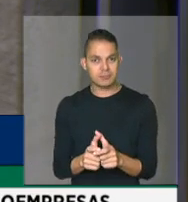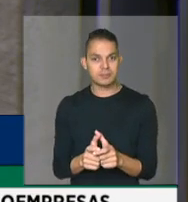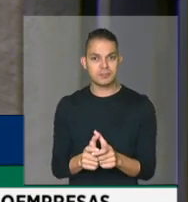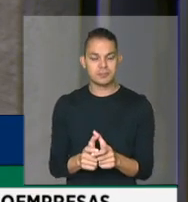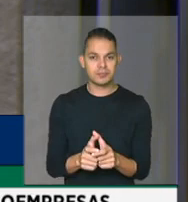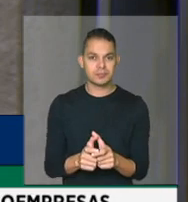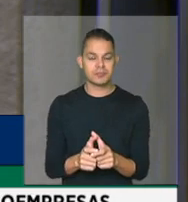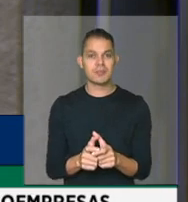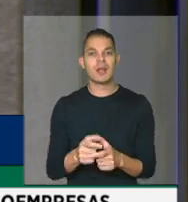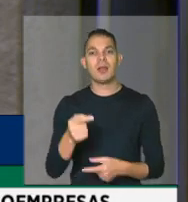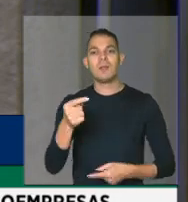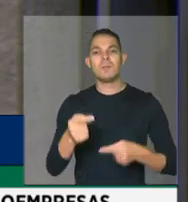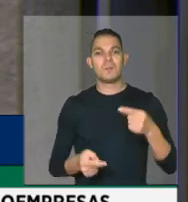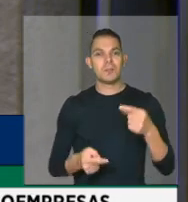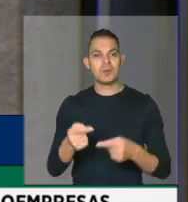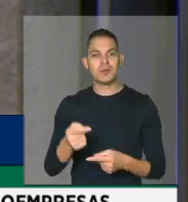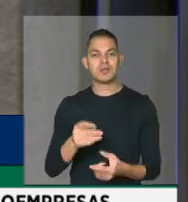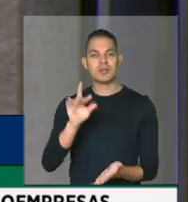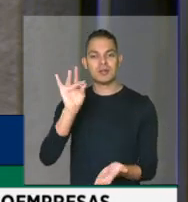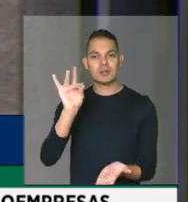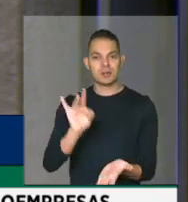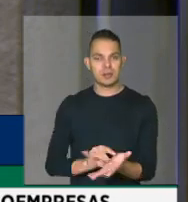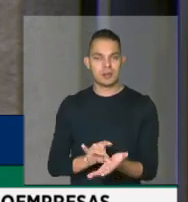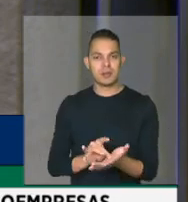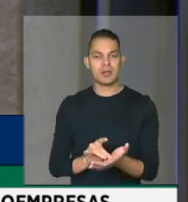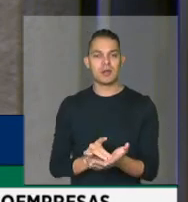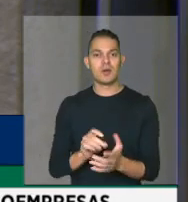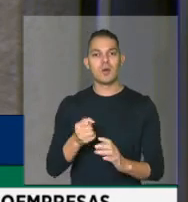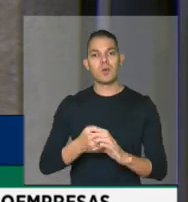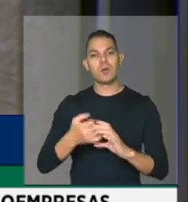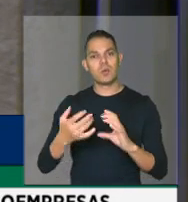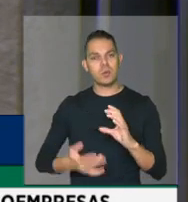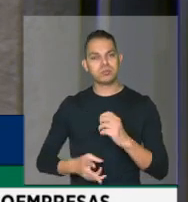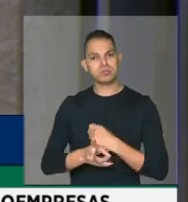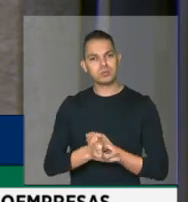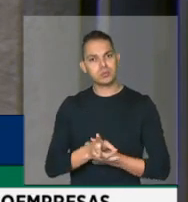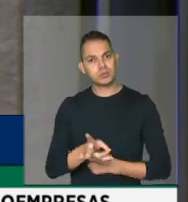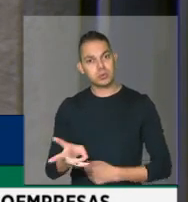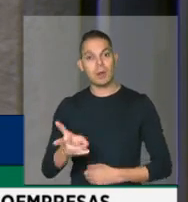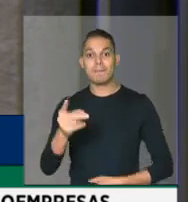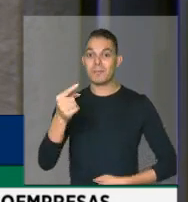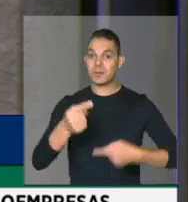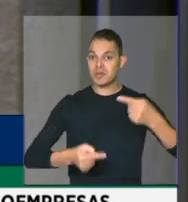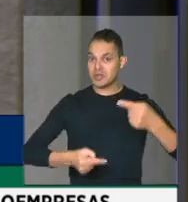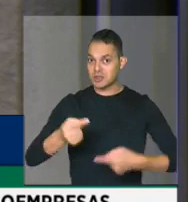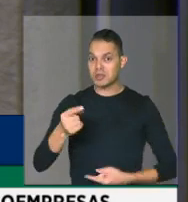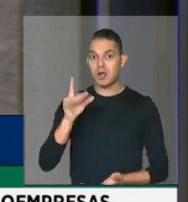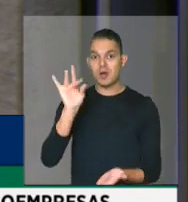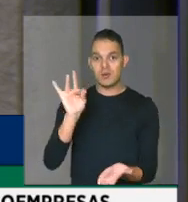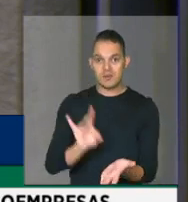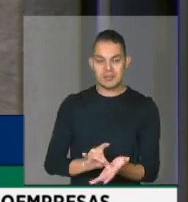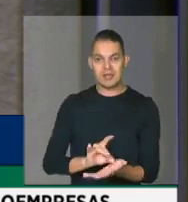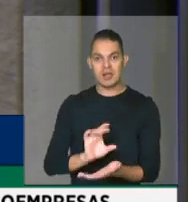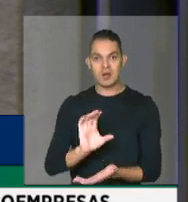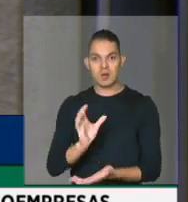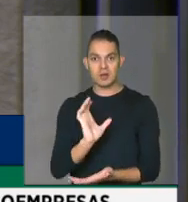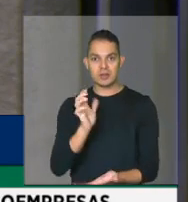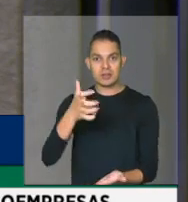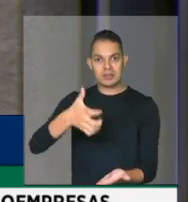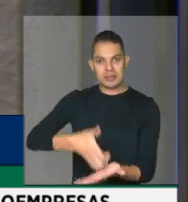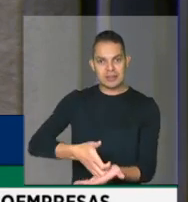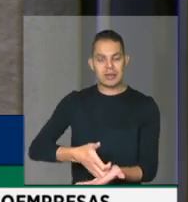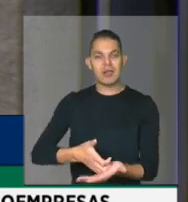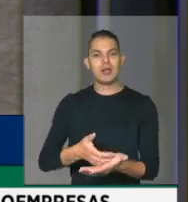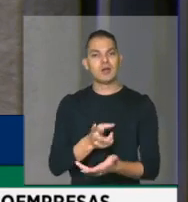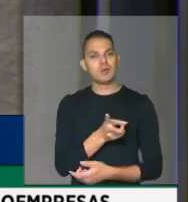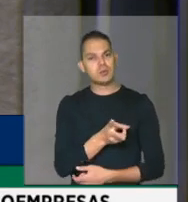Porte como política oficial de caráter permanente, política oficial de crédito de caráter permanente,